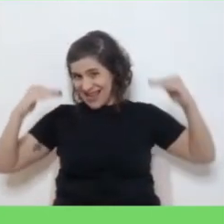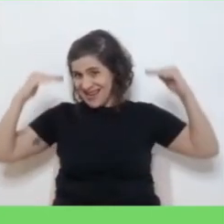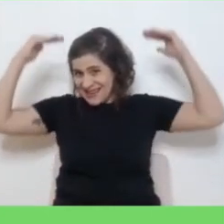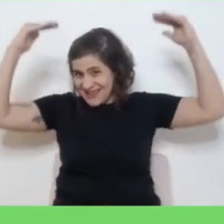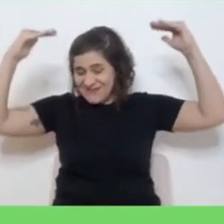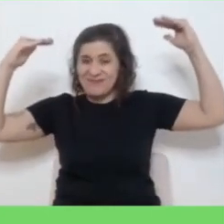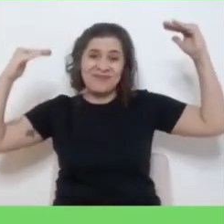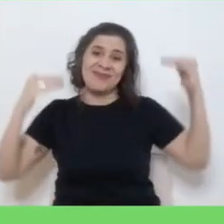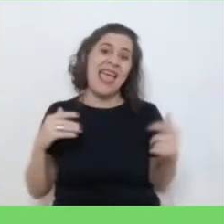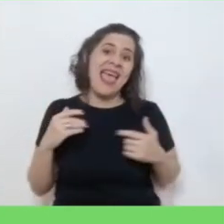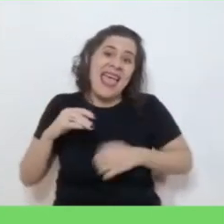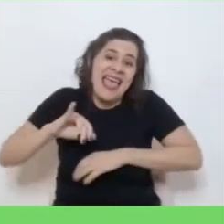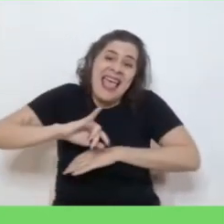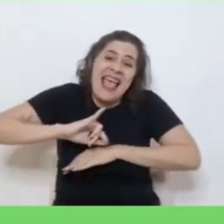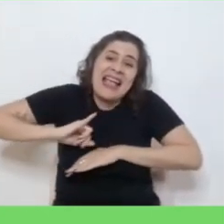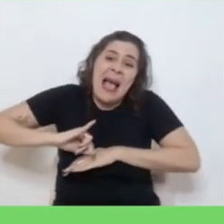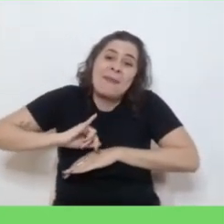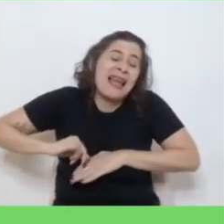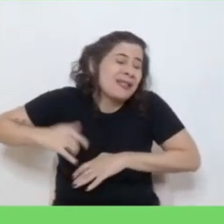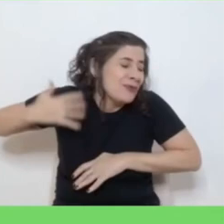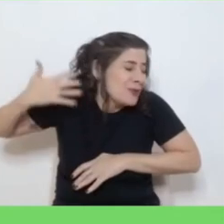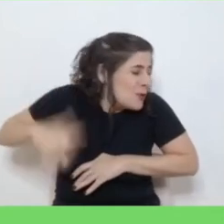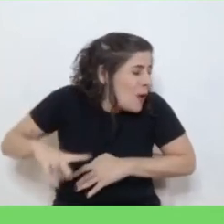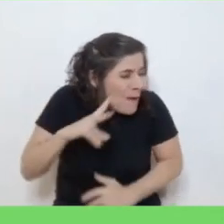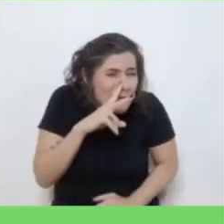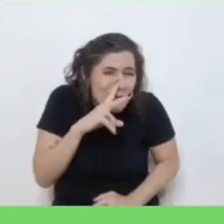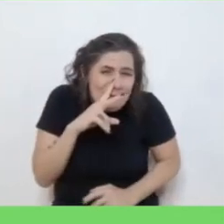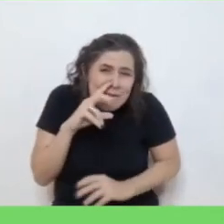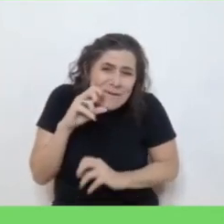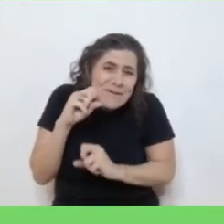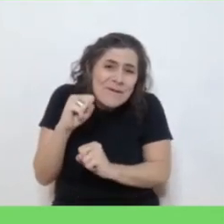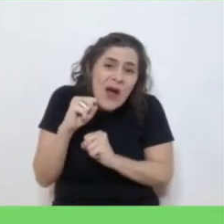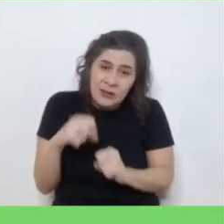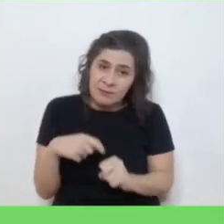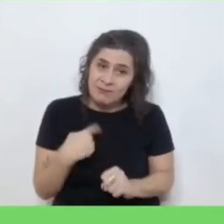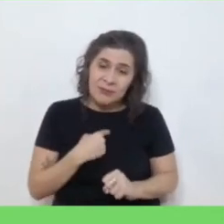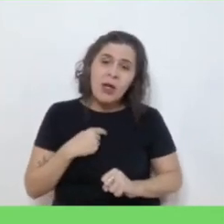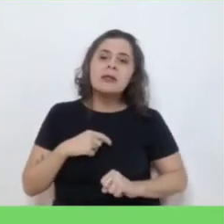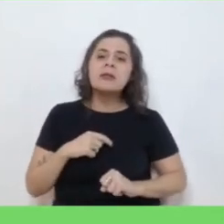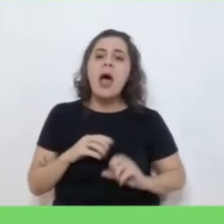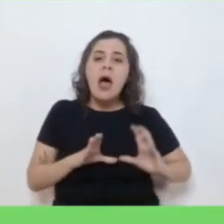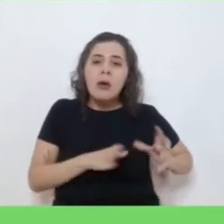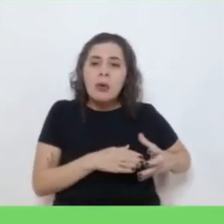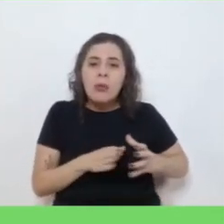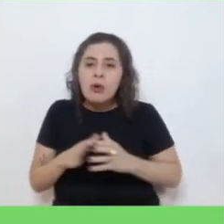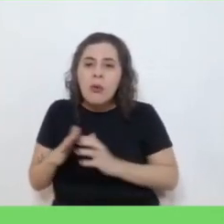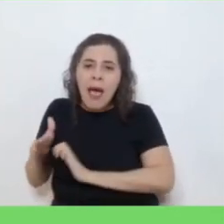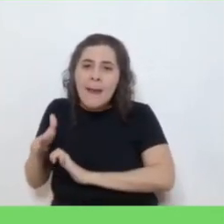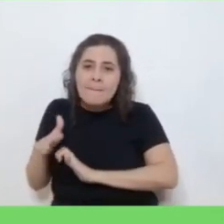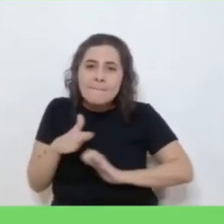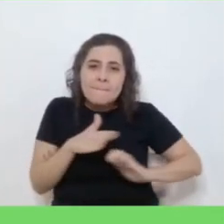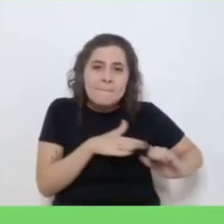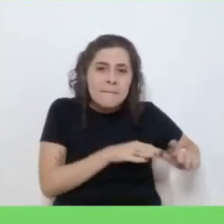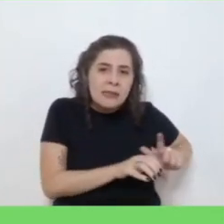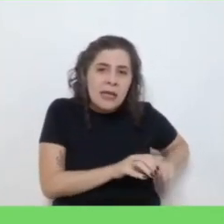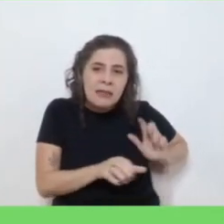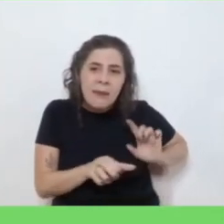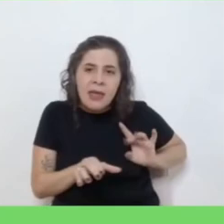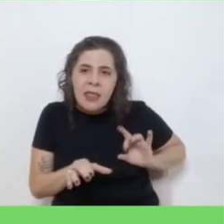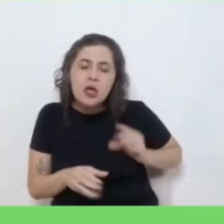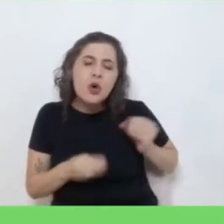num ultracapitalismo tardio aí, que, tipo, a gente precisa se organizar embaixo como indie, de algum jeito, via